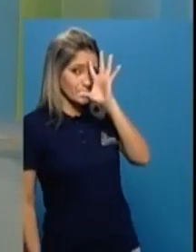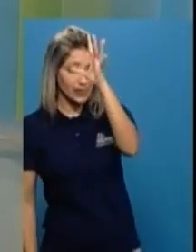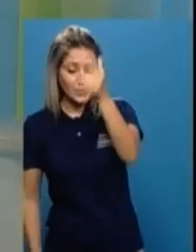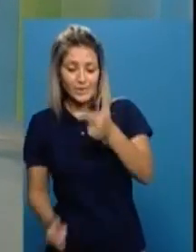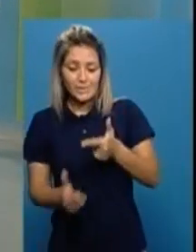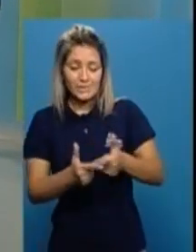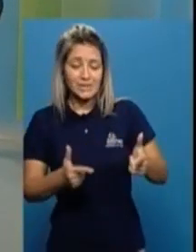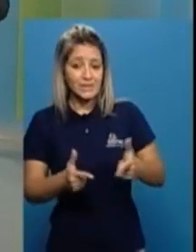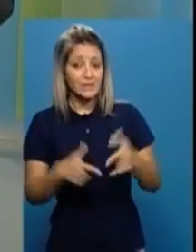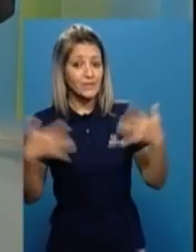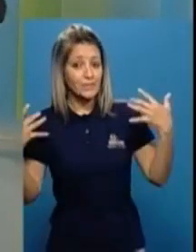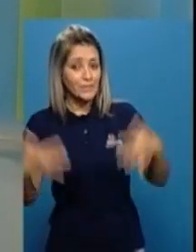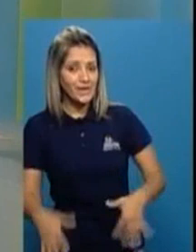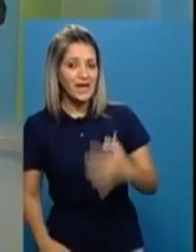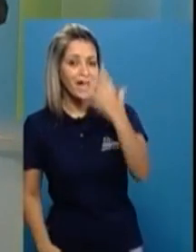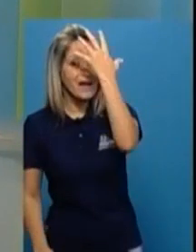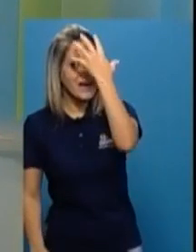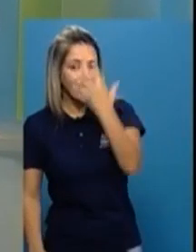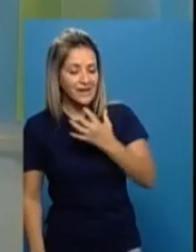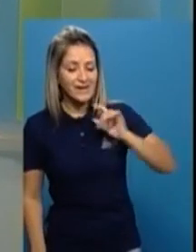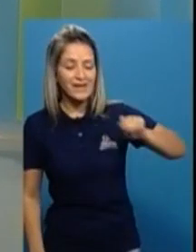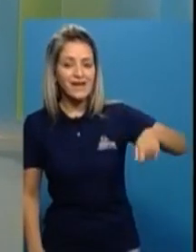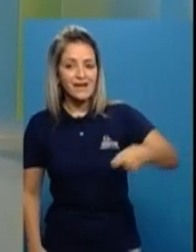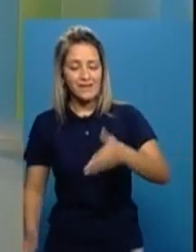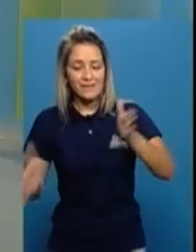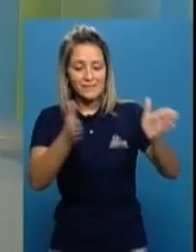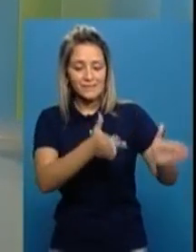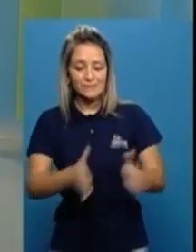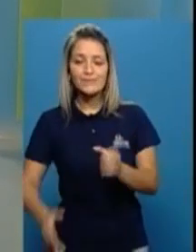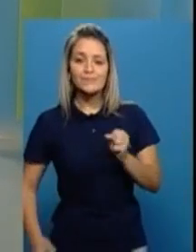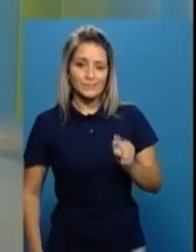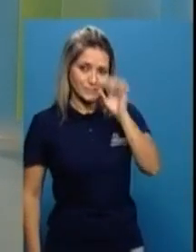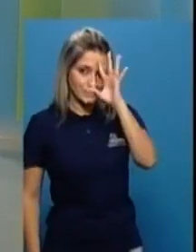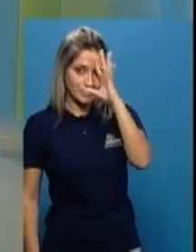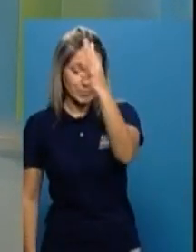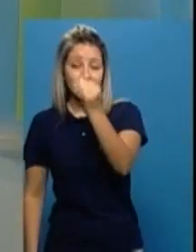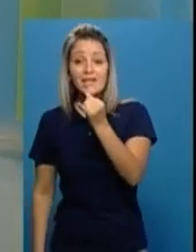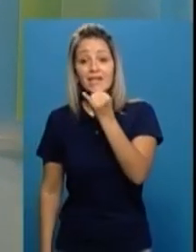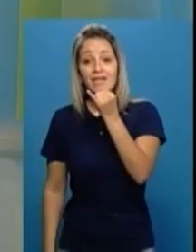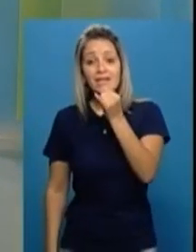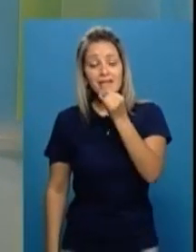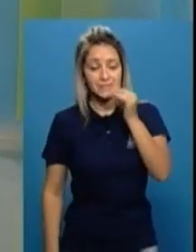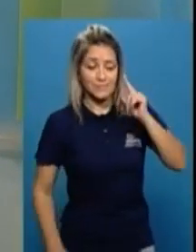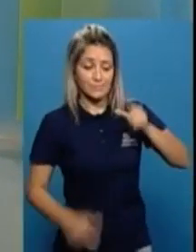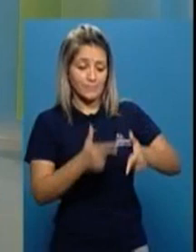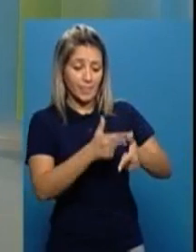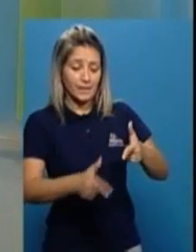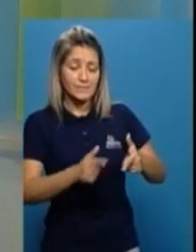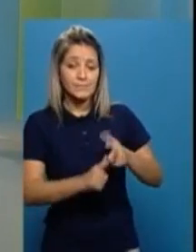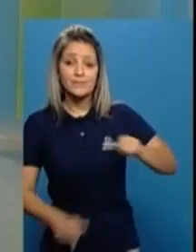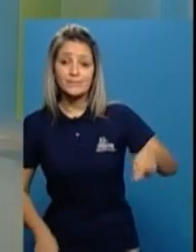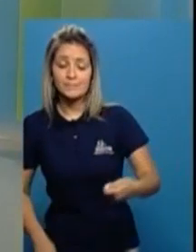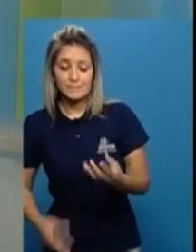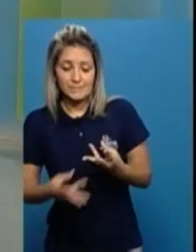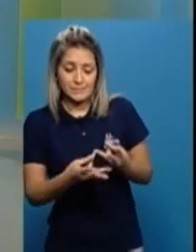problemas maiores dentro do seu processo produtivo, como problemas de qualidade